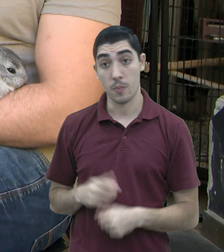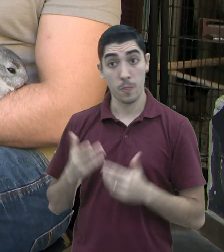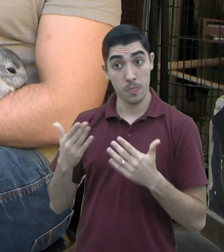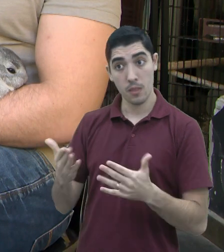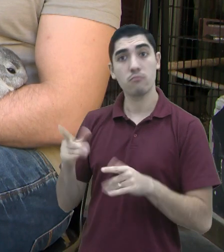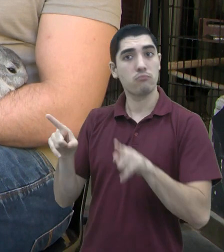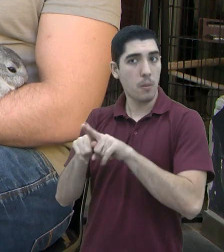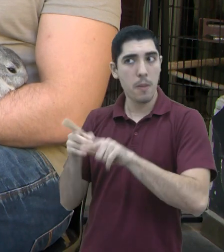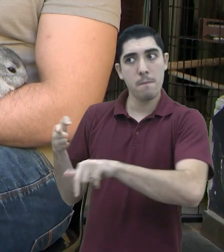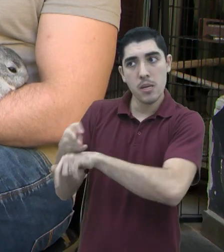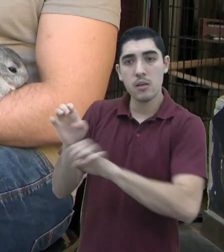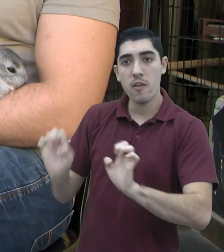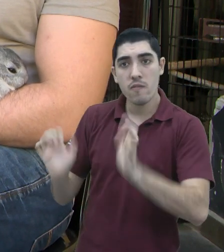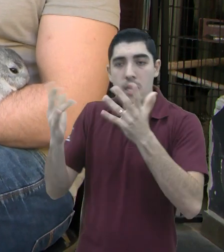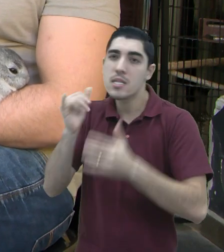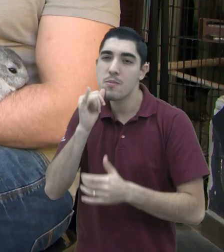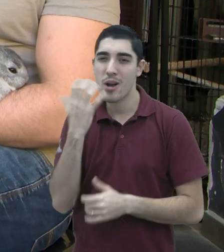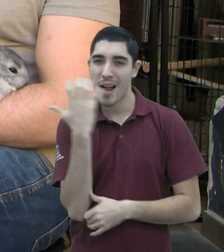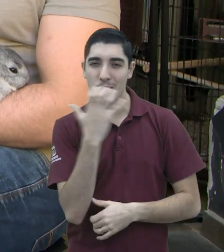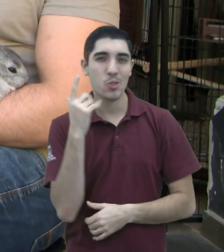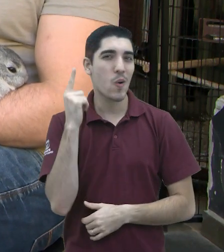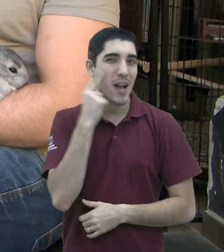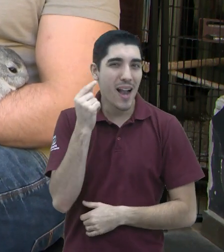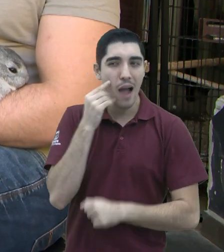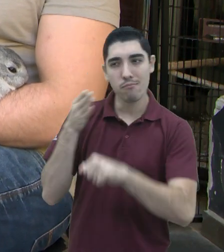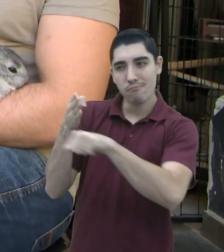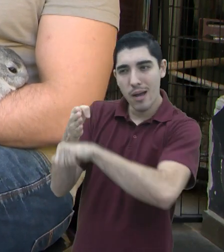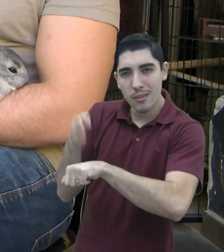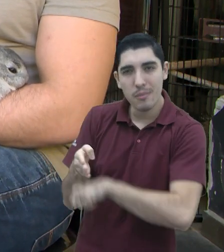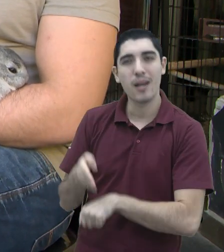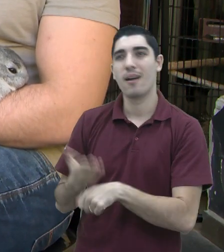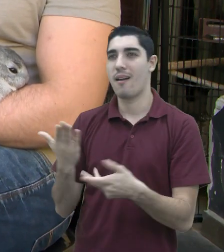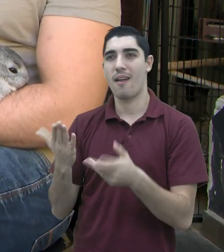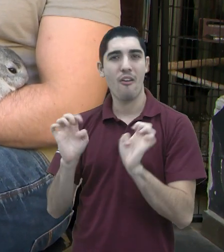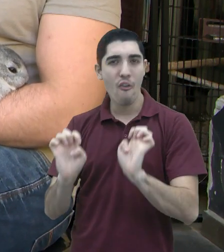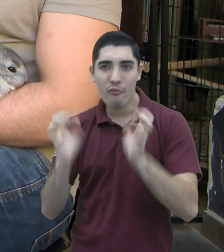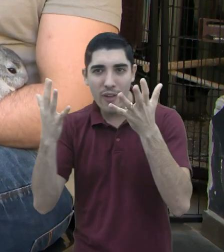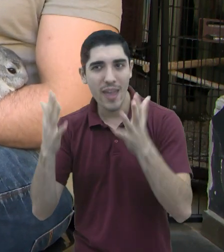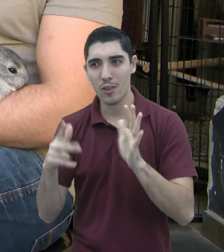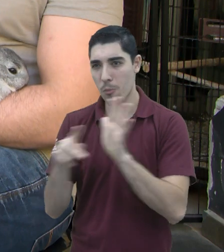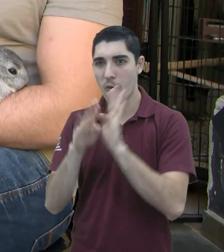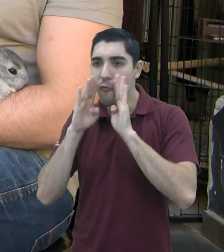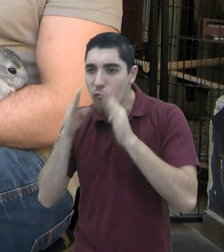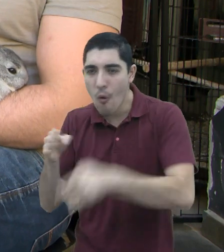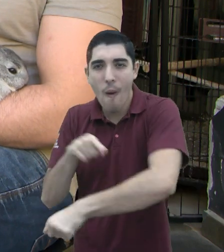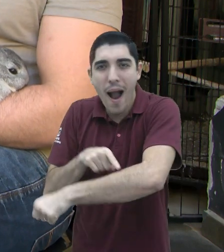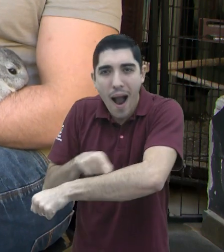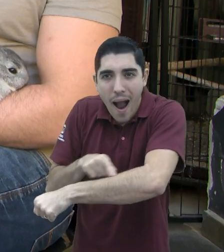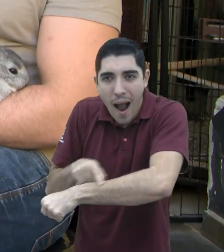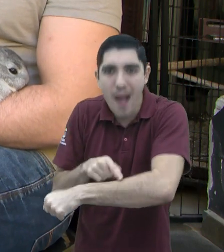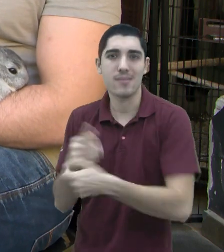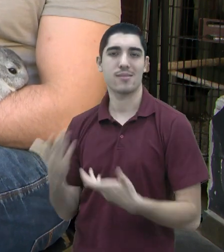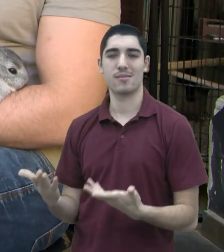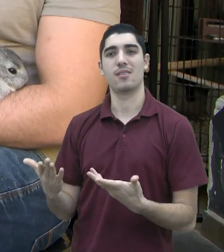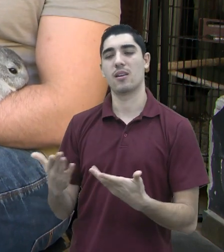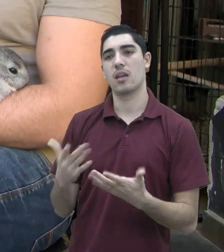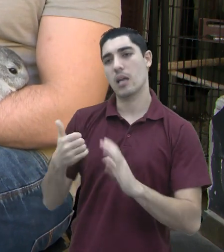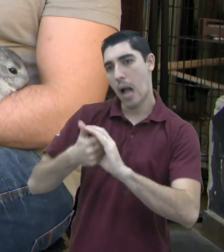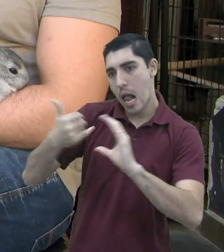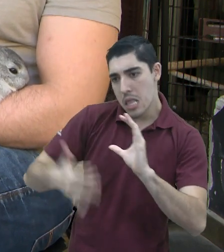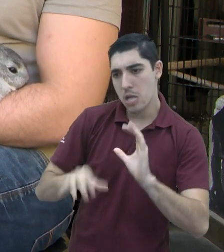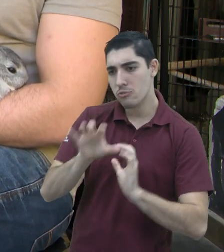Inclusive para participar de alguns eventos, assim como cães e gatos participam, né, de alguns eventos focados em raças, em